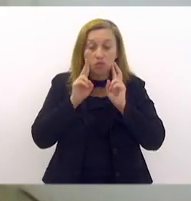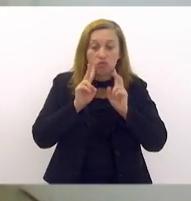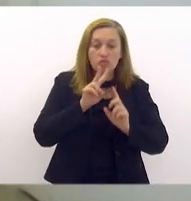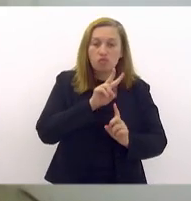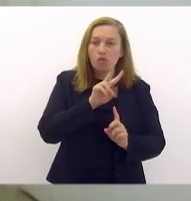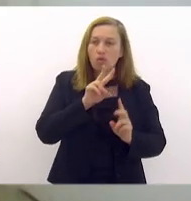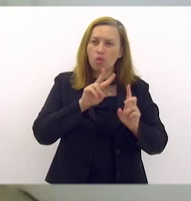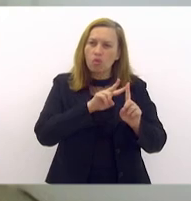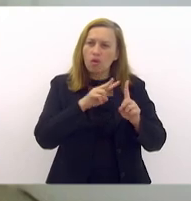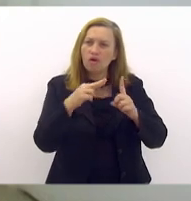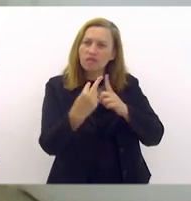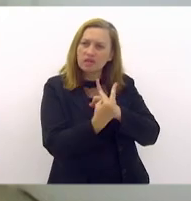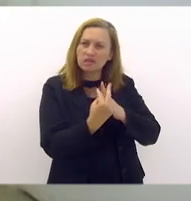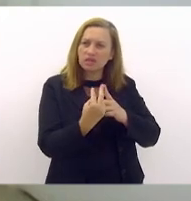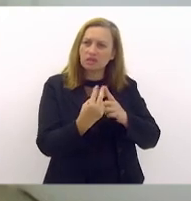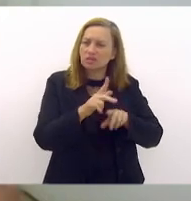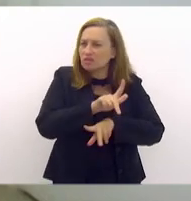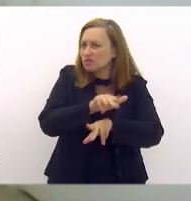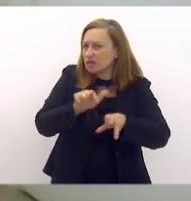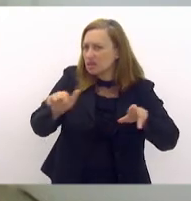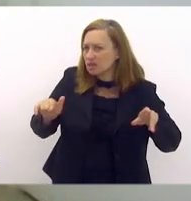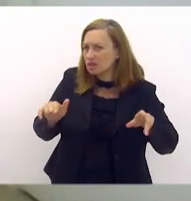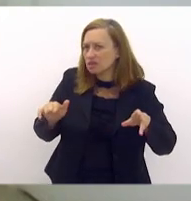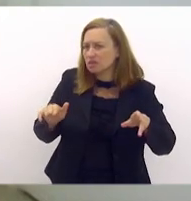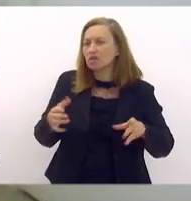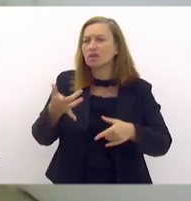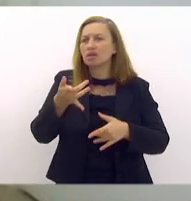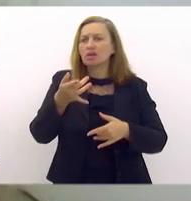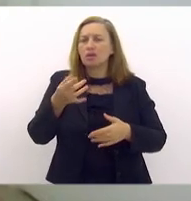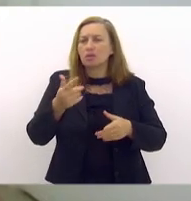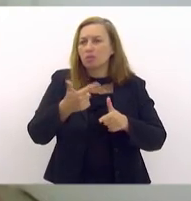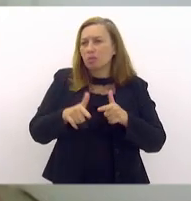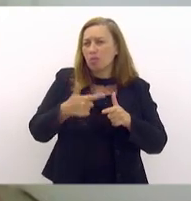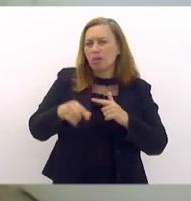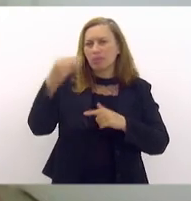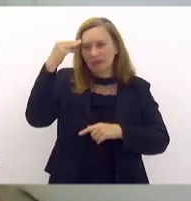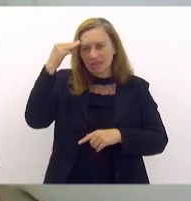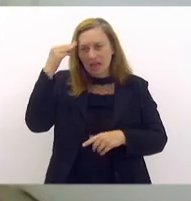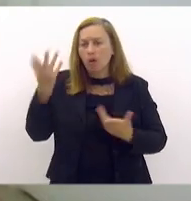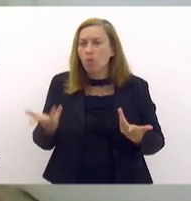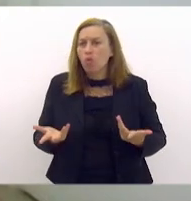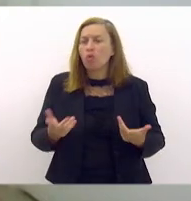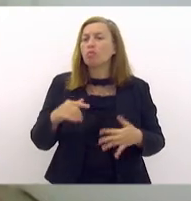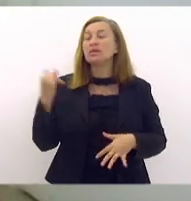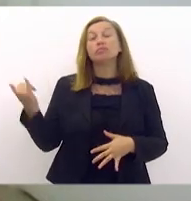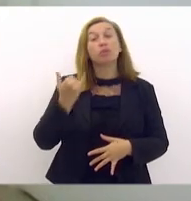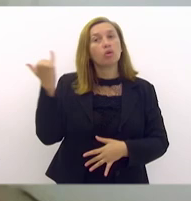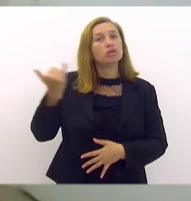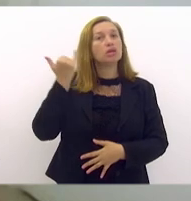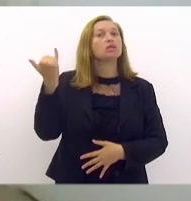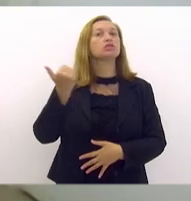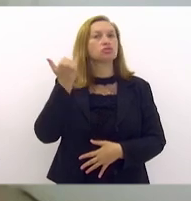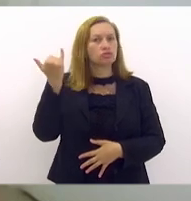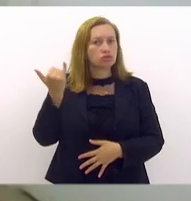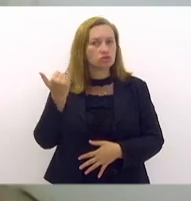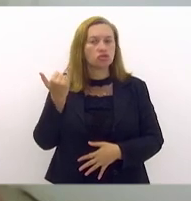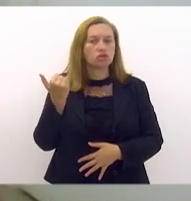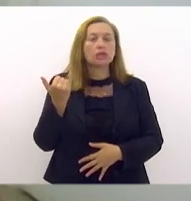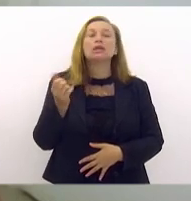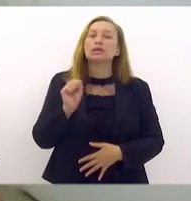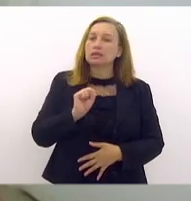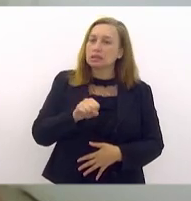para as variáveis que envolvem a saúde mental como um elemento muito importante e que,